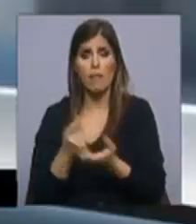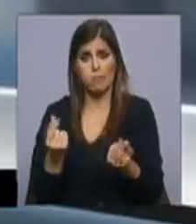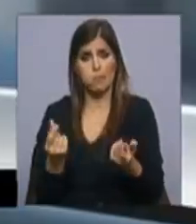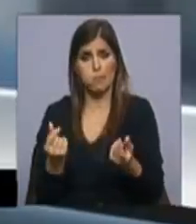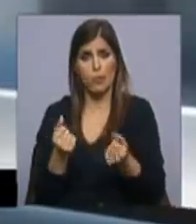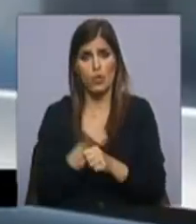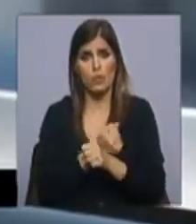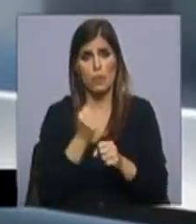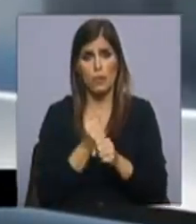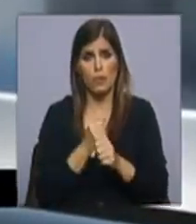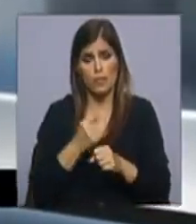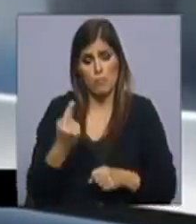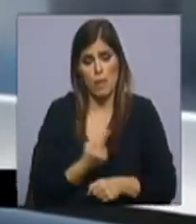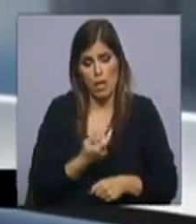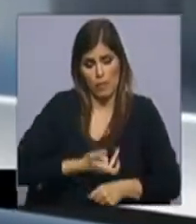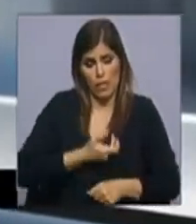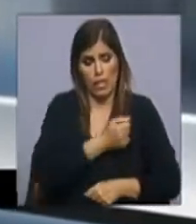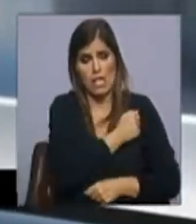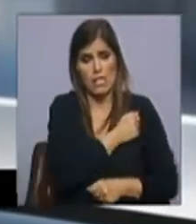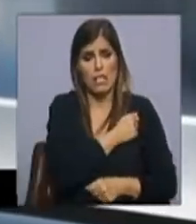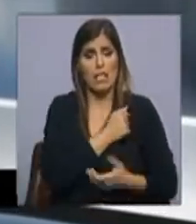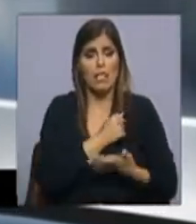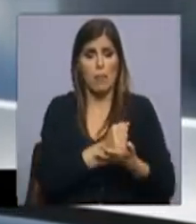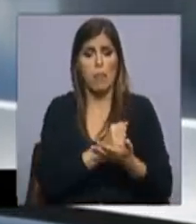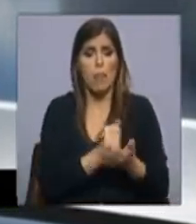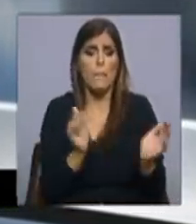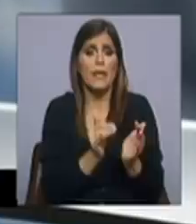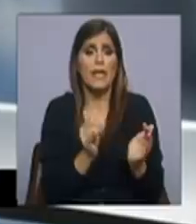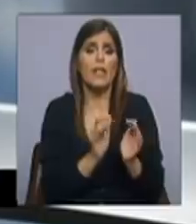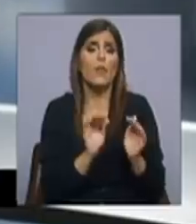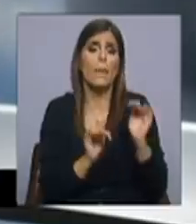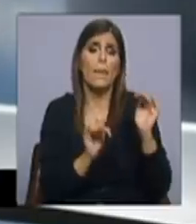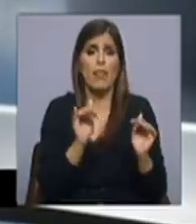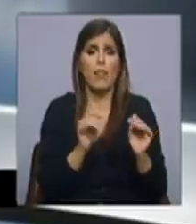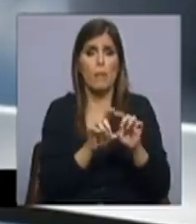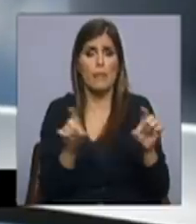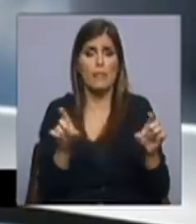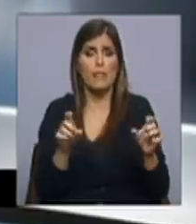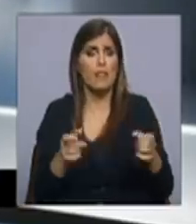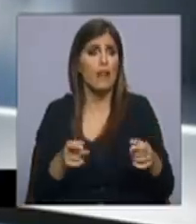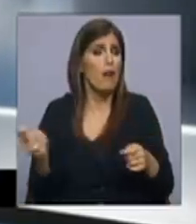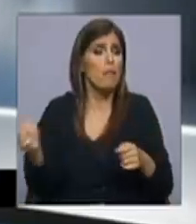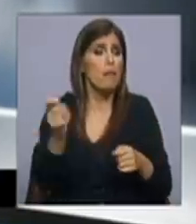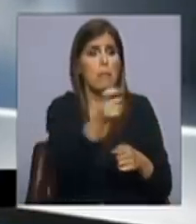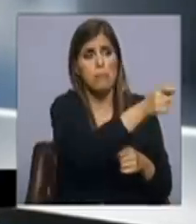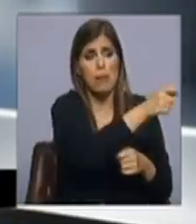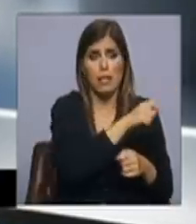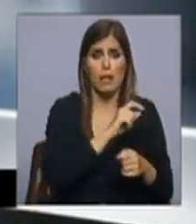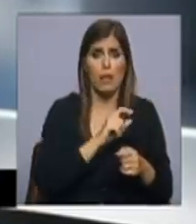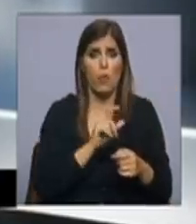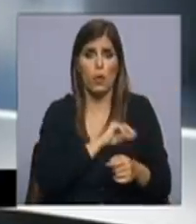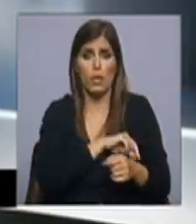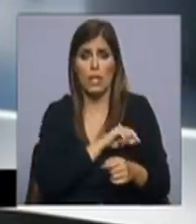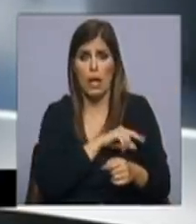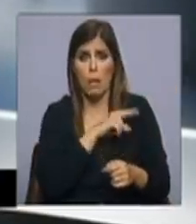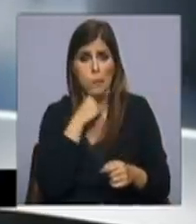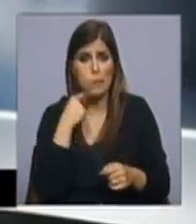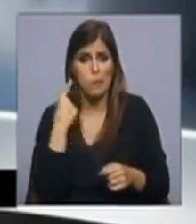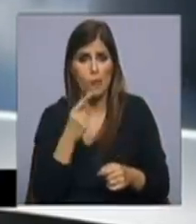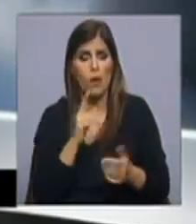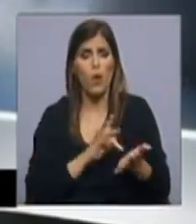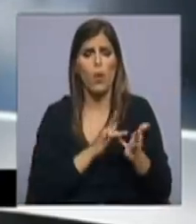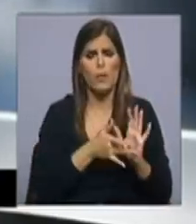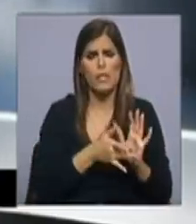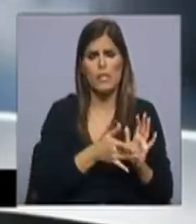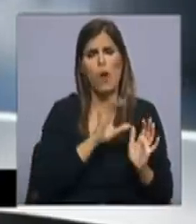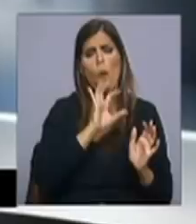ficar em casa e financiar o pequeno e médio empresário, sabe, que não tem como sequer pagar a folha de pagamento. O Brasil é um país muito